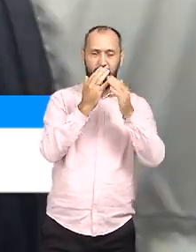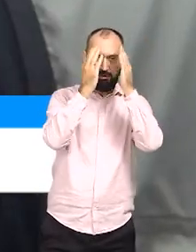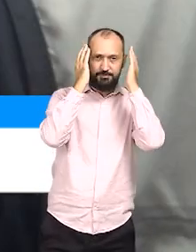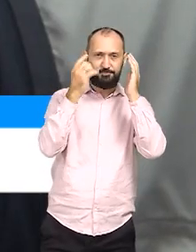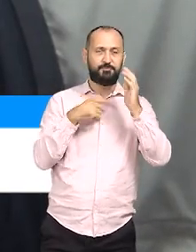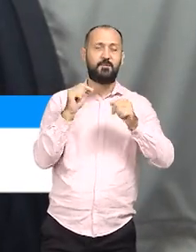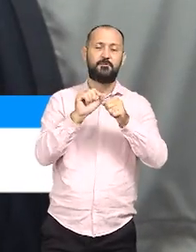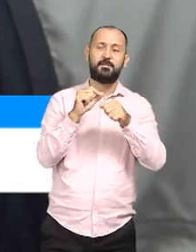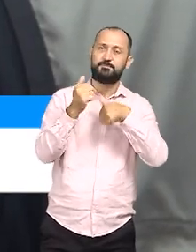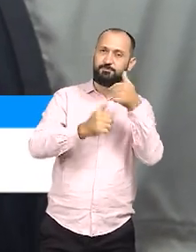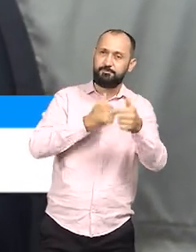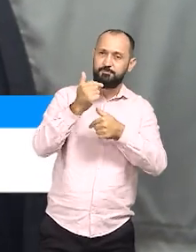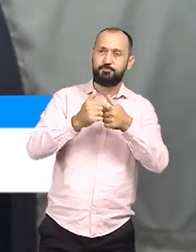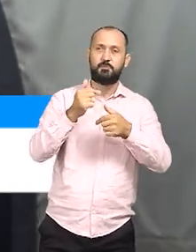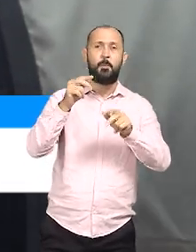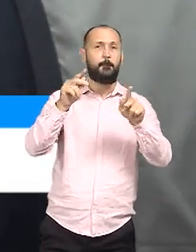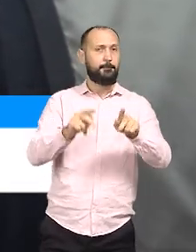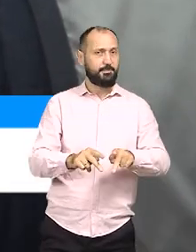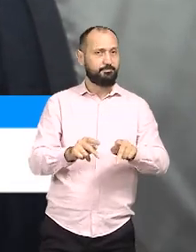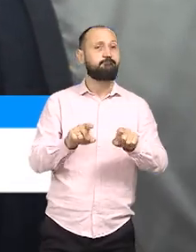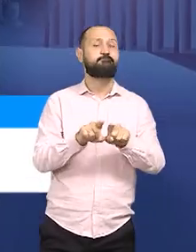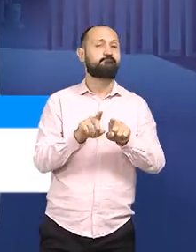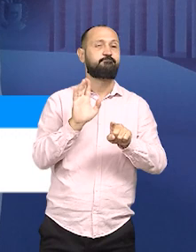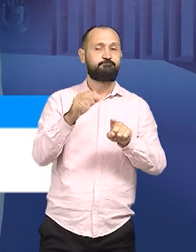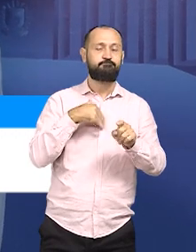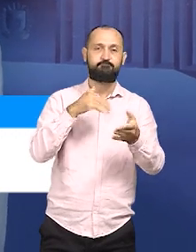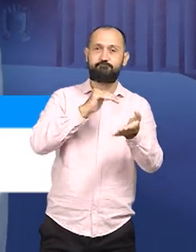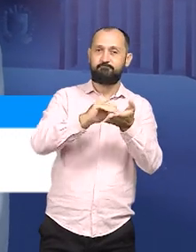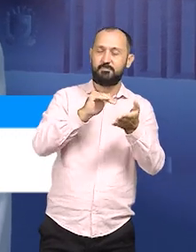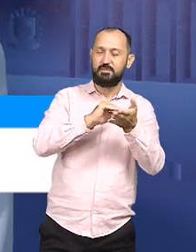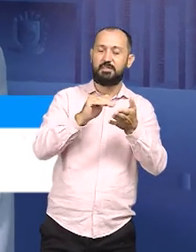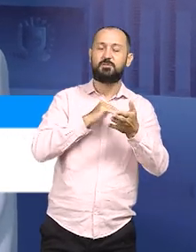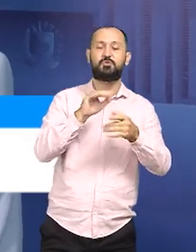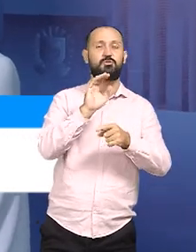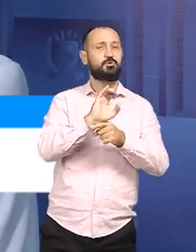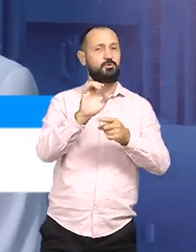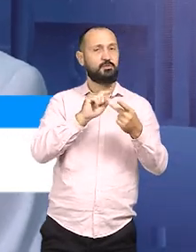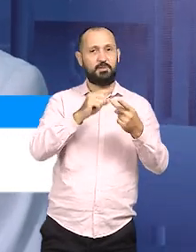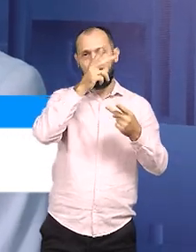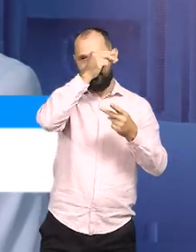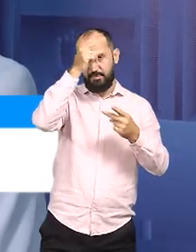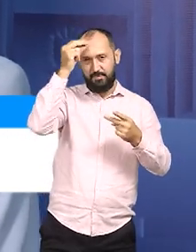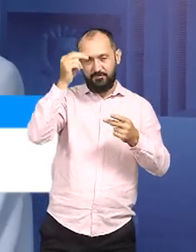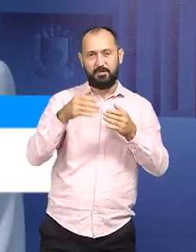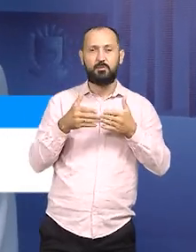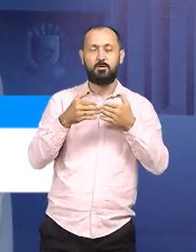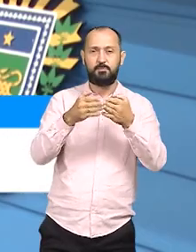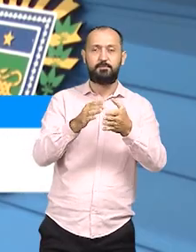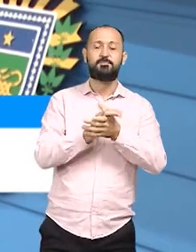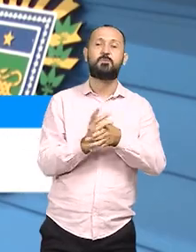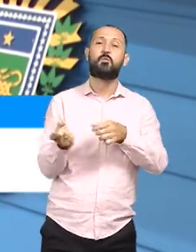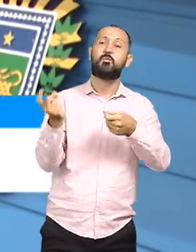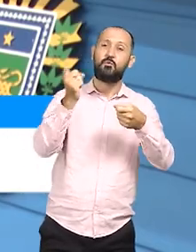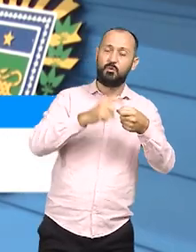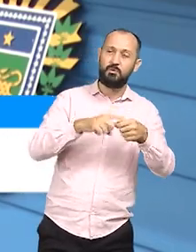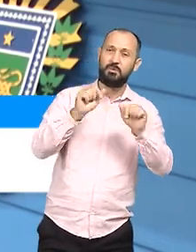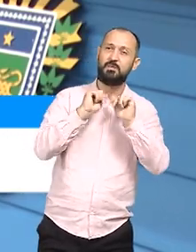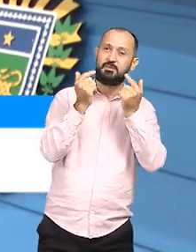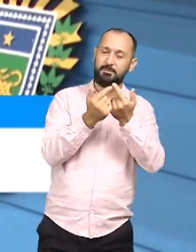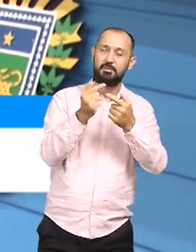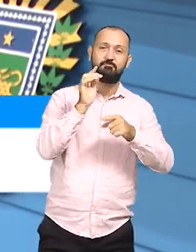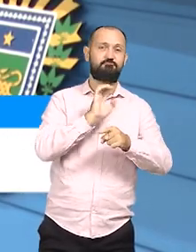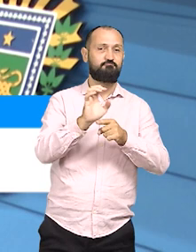Paulo Duarte desempenhou no serviço público ele também já foi secretário de estado e prefeito de Corumbá de volta ao